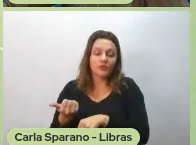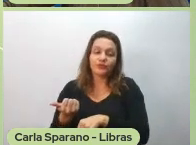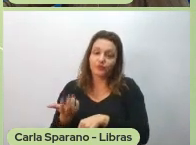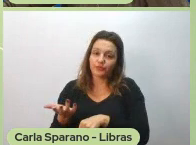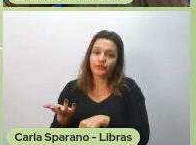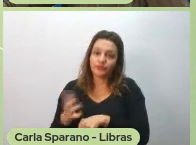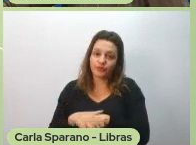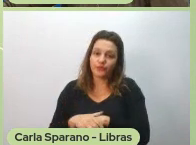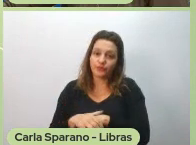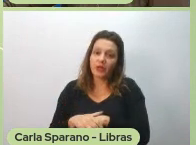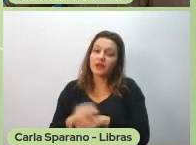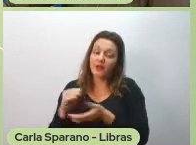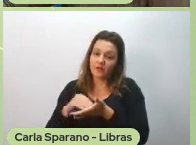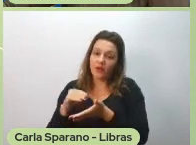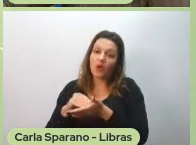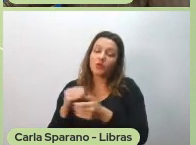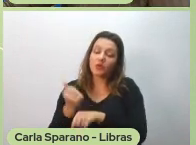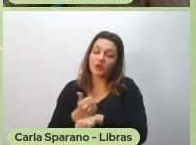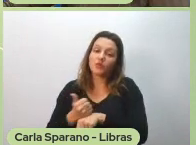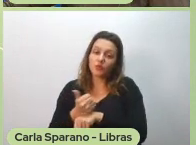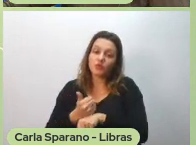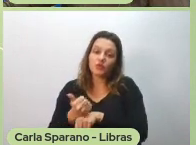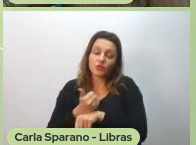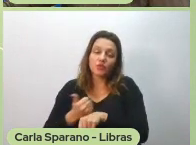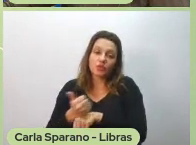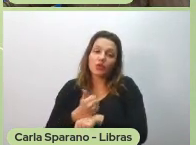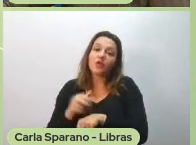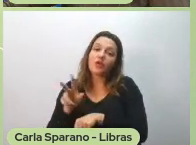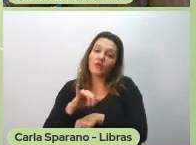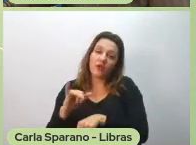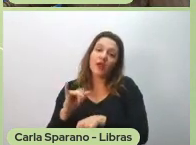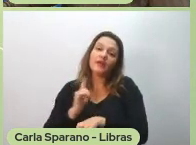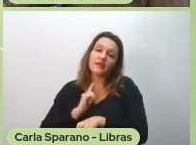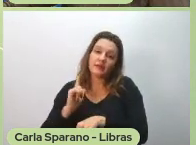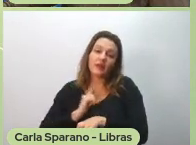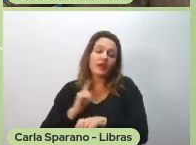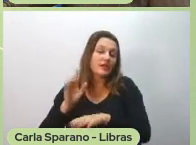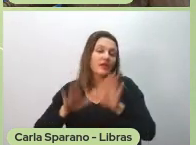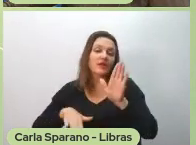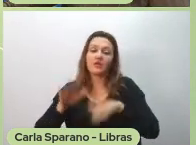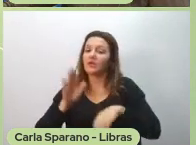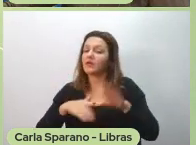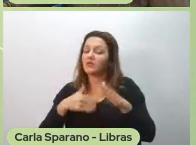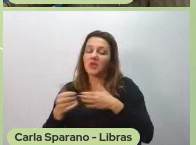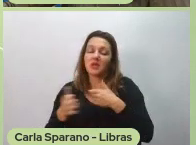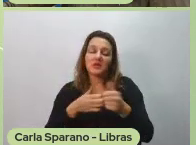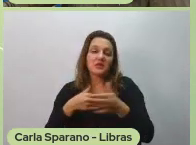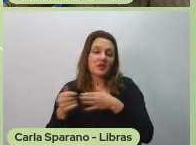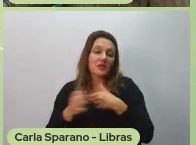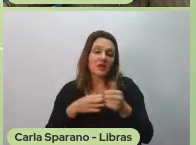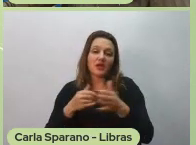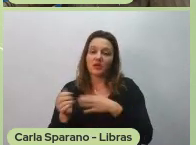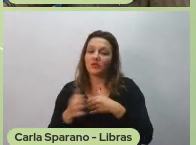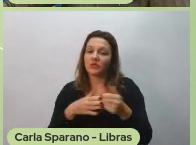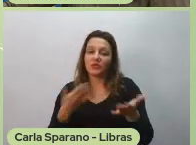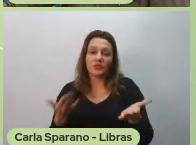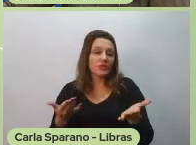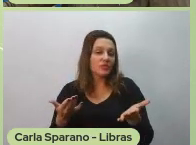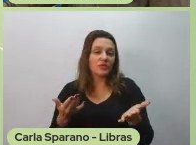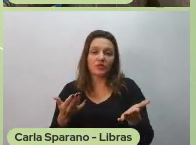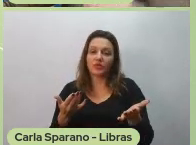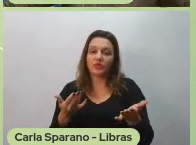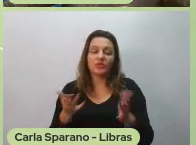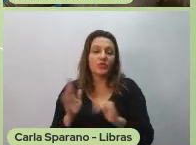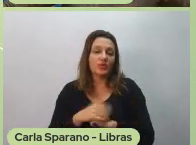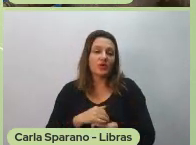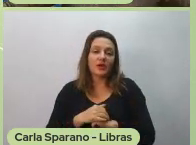essa demanda vai vir independente de qualquer corte que você faça na composição de gênero ou